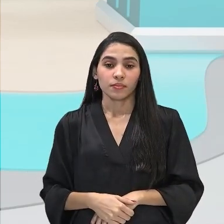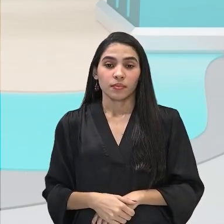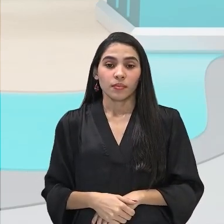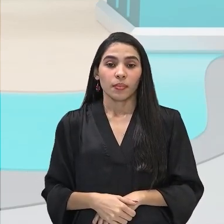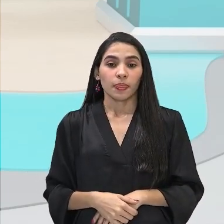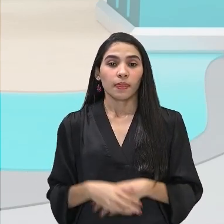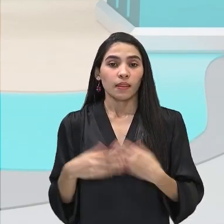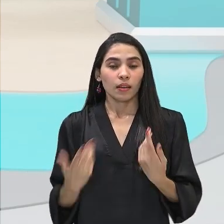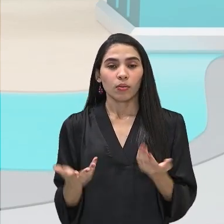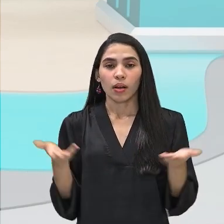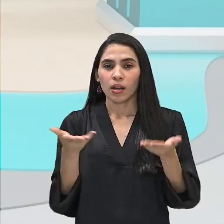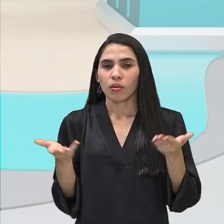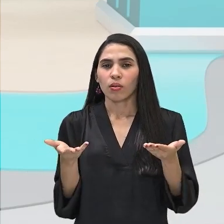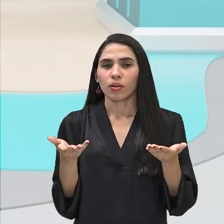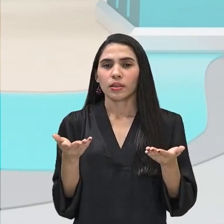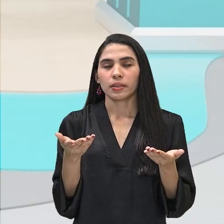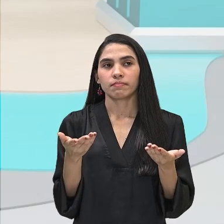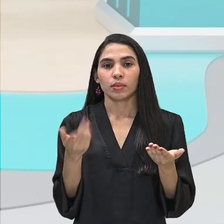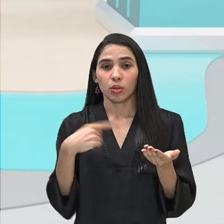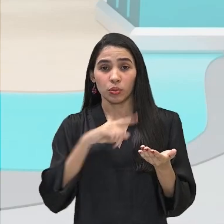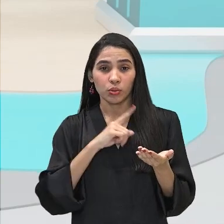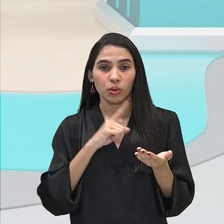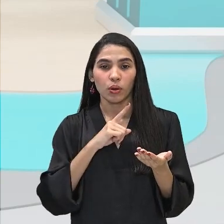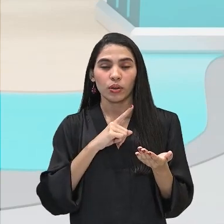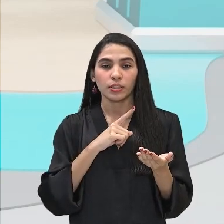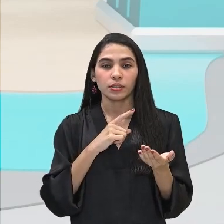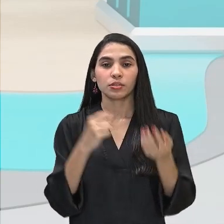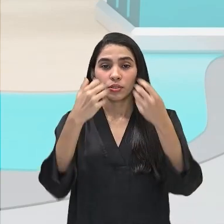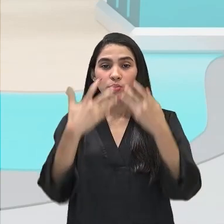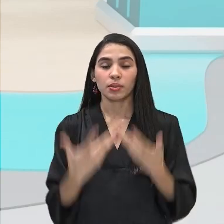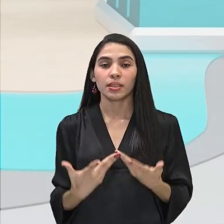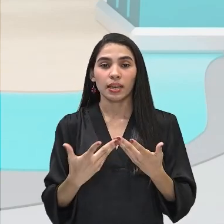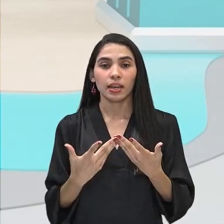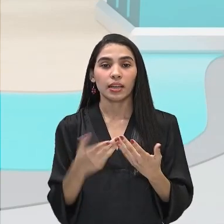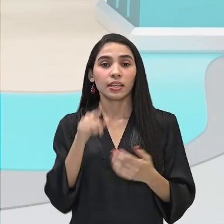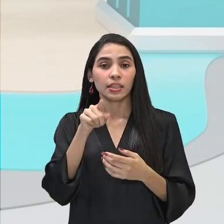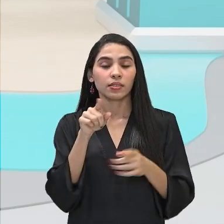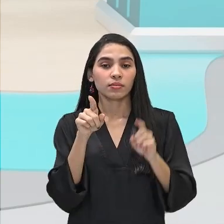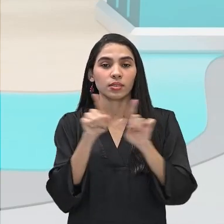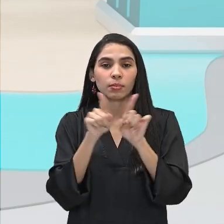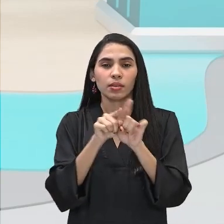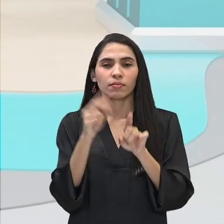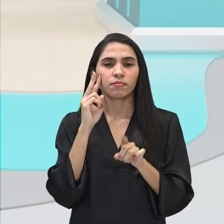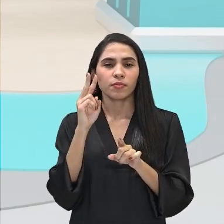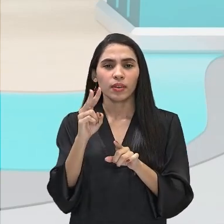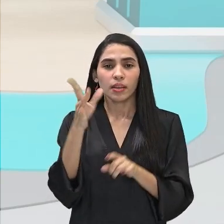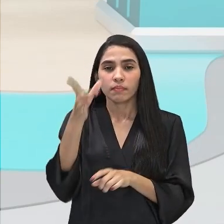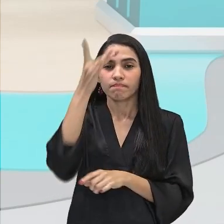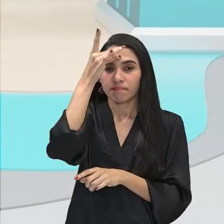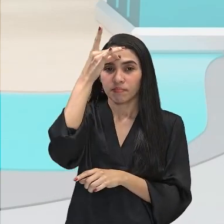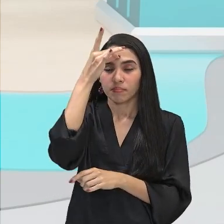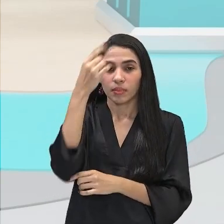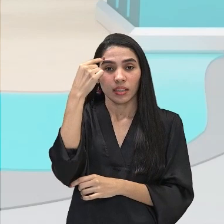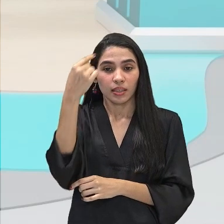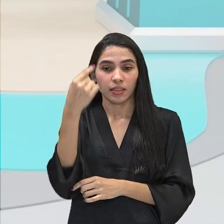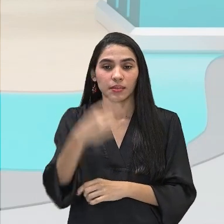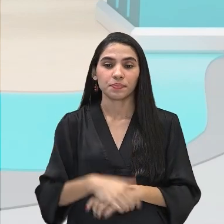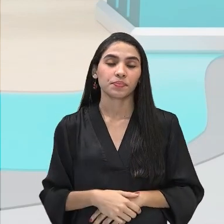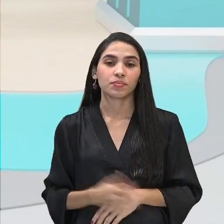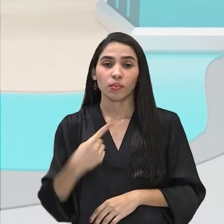para que fique bastante, que vocês possam, na verdade, visualizar melhor essa ideia,